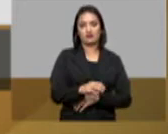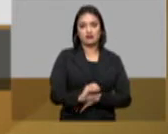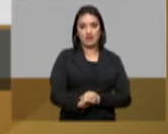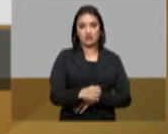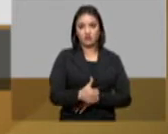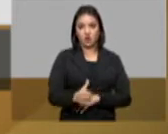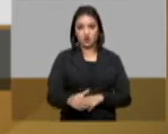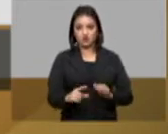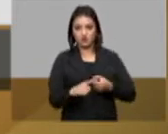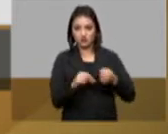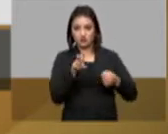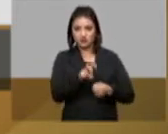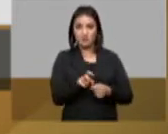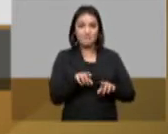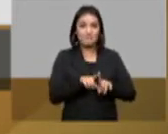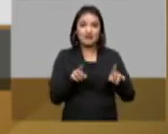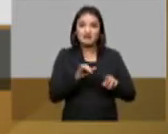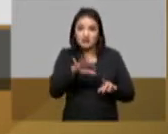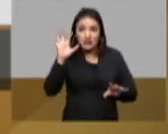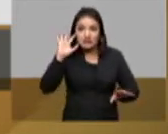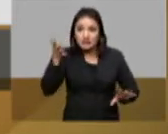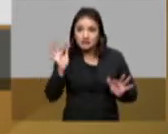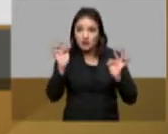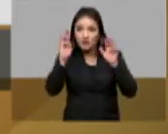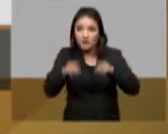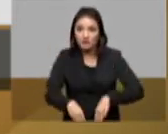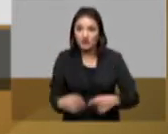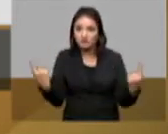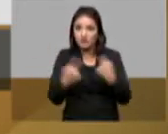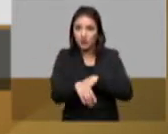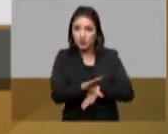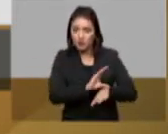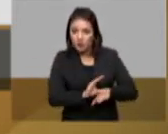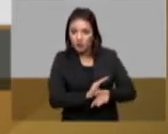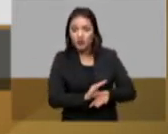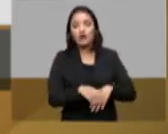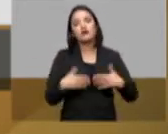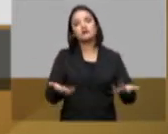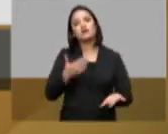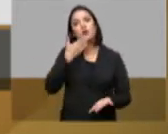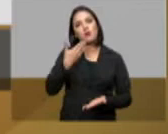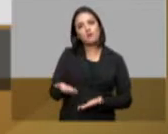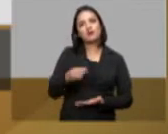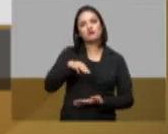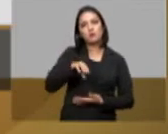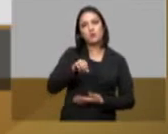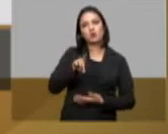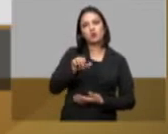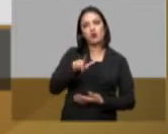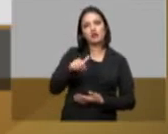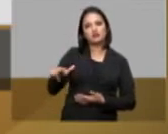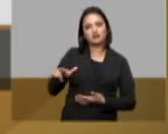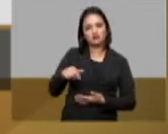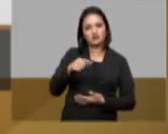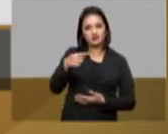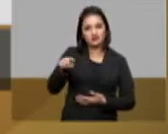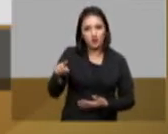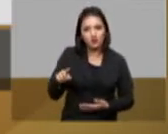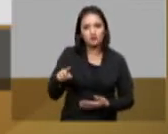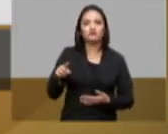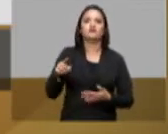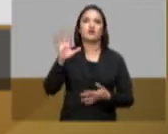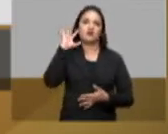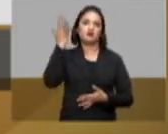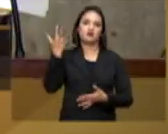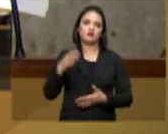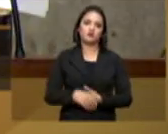assim não se entenda, caso a Corte decida pela declaração de inconstitucionalidade, que module os efeitos da decisão. Muito obrigada.